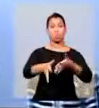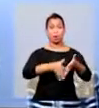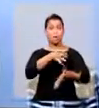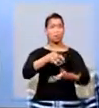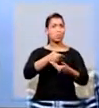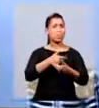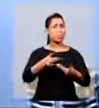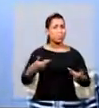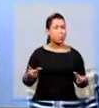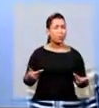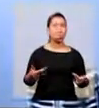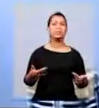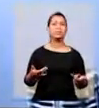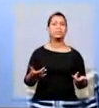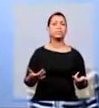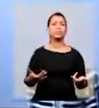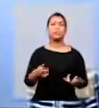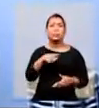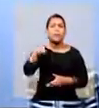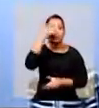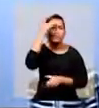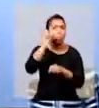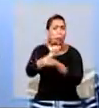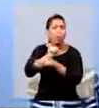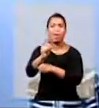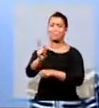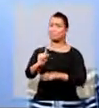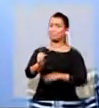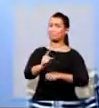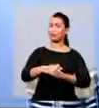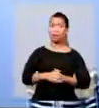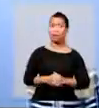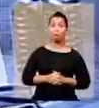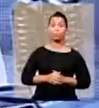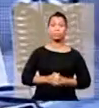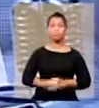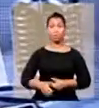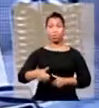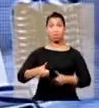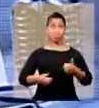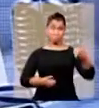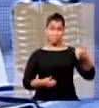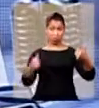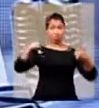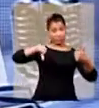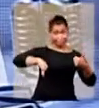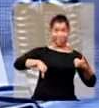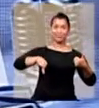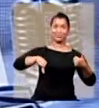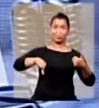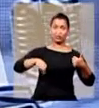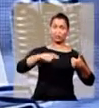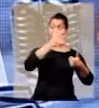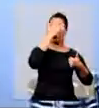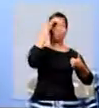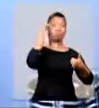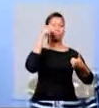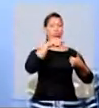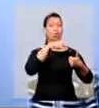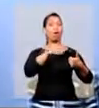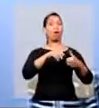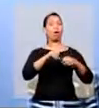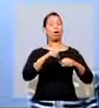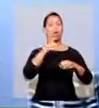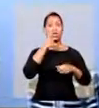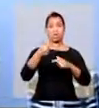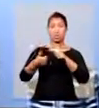uma repercussão positiva e negativa. Muitas pessoas até viam uma educadora, uma secretária lá do Rio Grande do Norte, ela falando